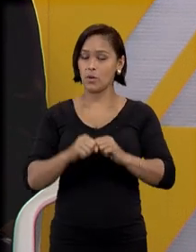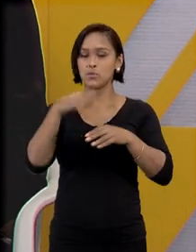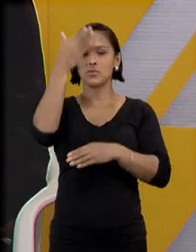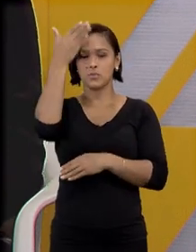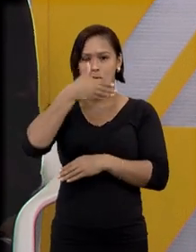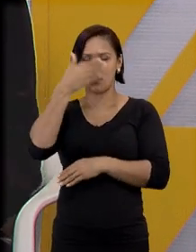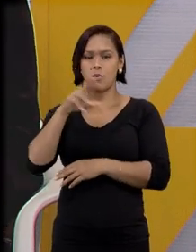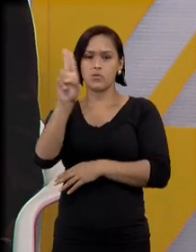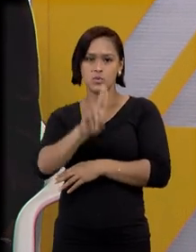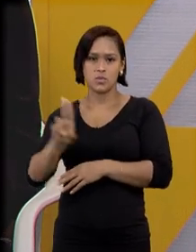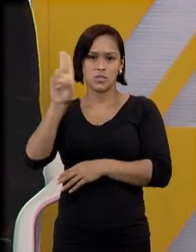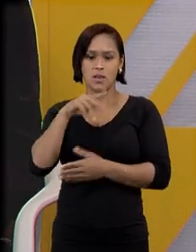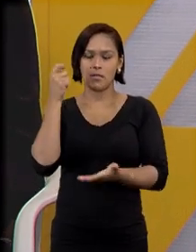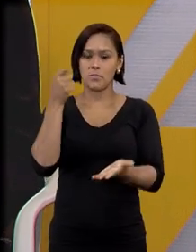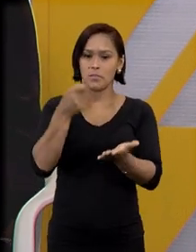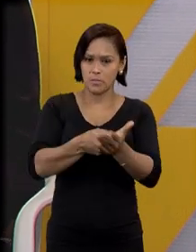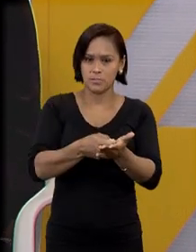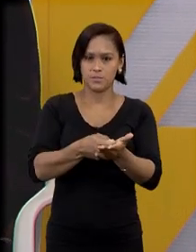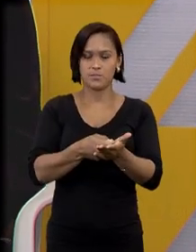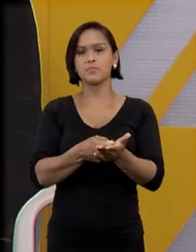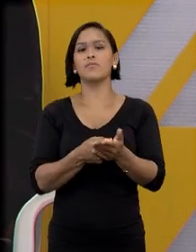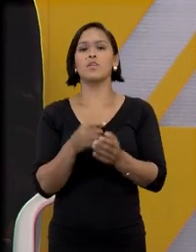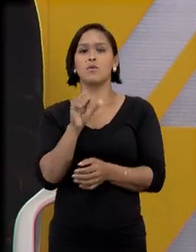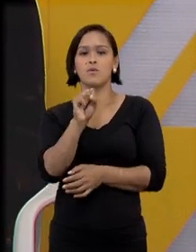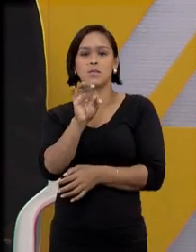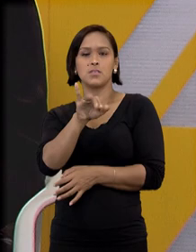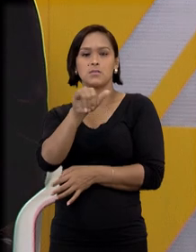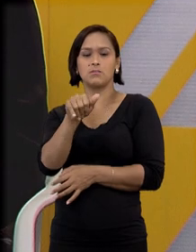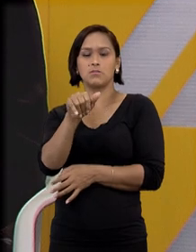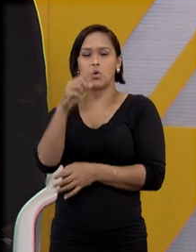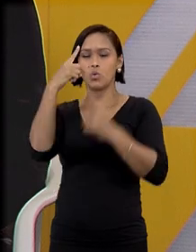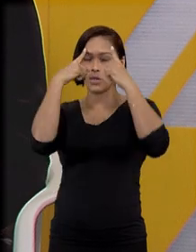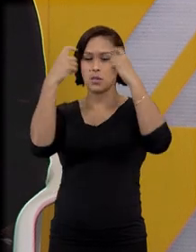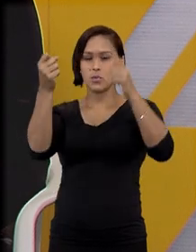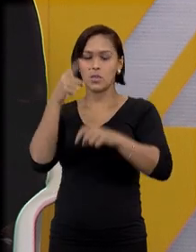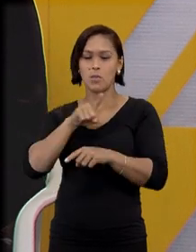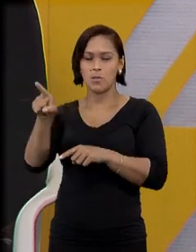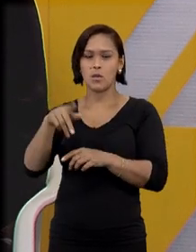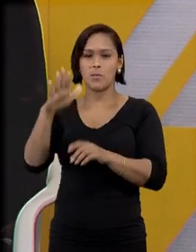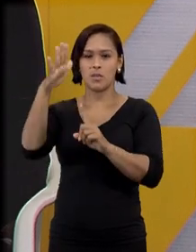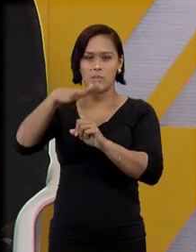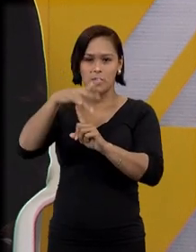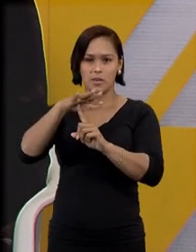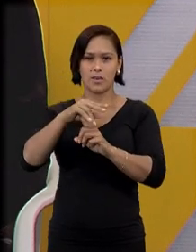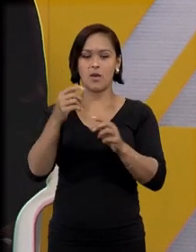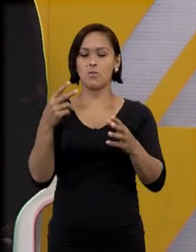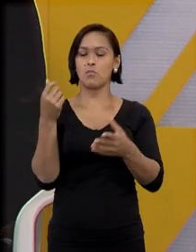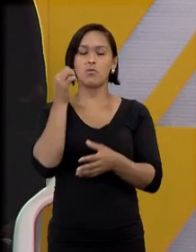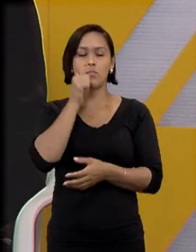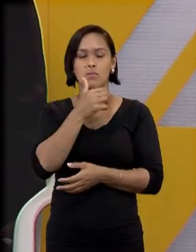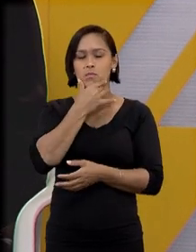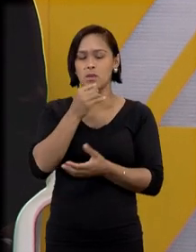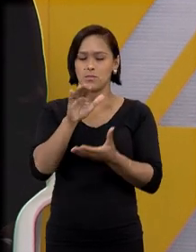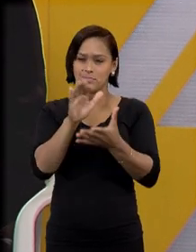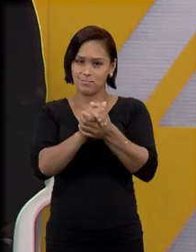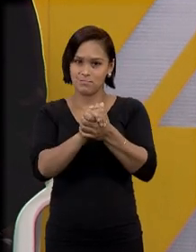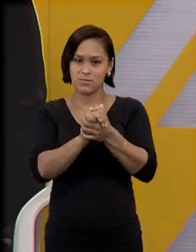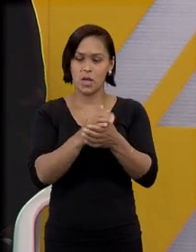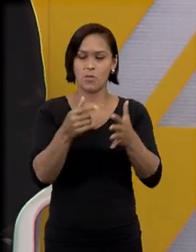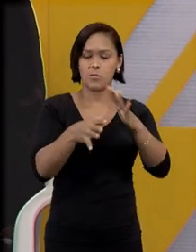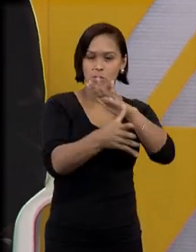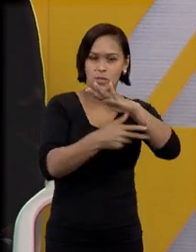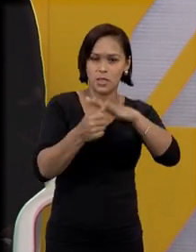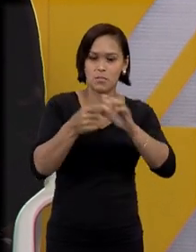ser usada como prova sem autorização judicial. O Tribunal de Justiça do Paraná condenou um casal por crimes contra o patrimônio e